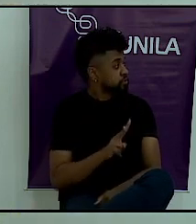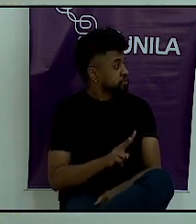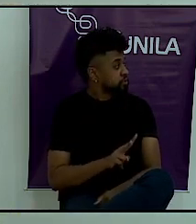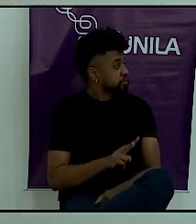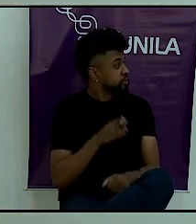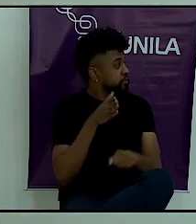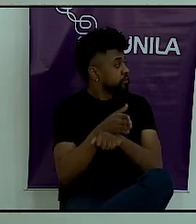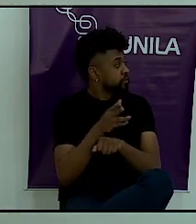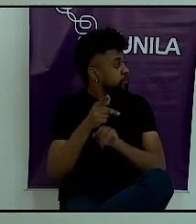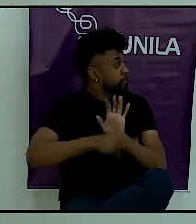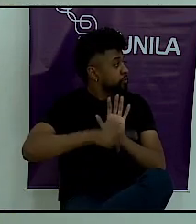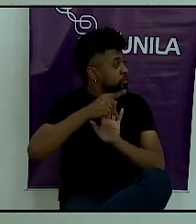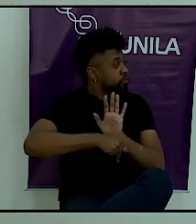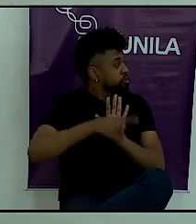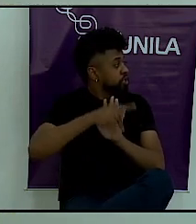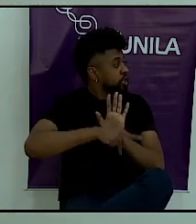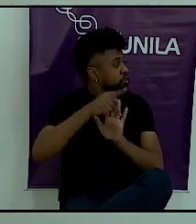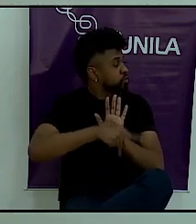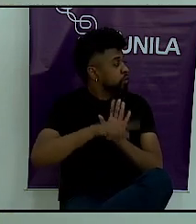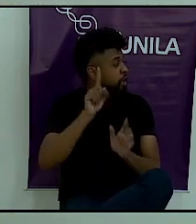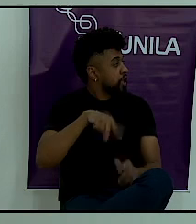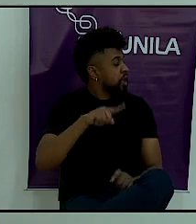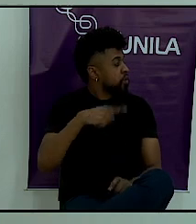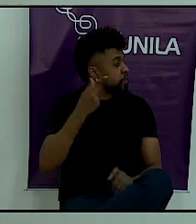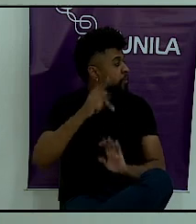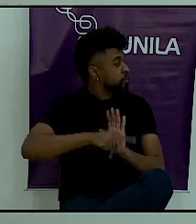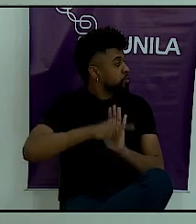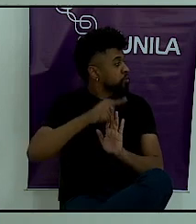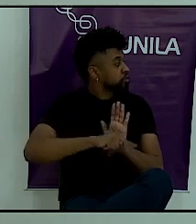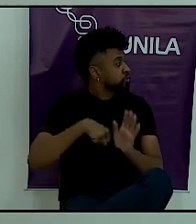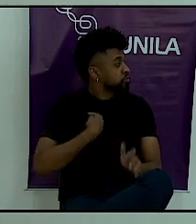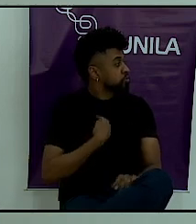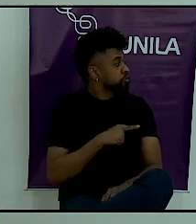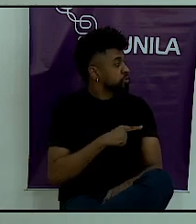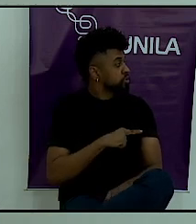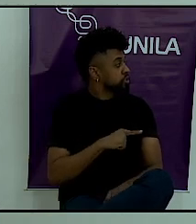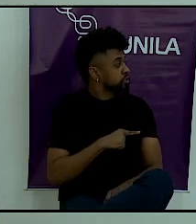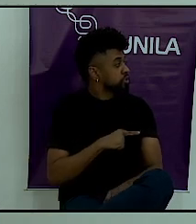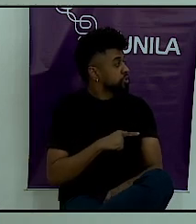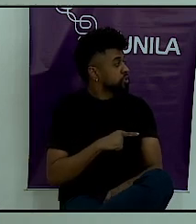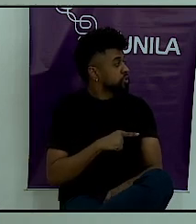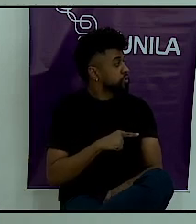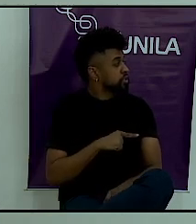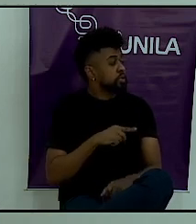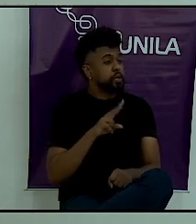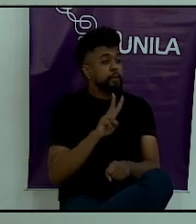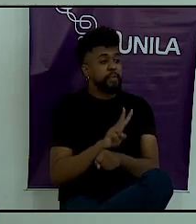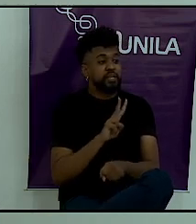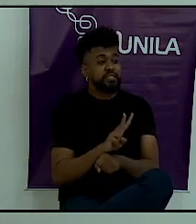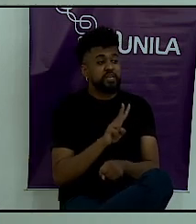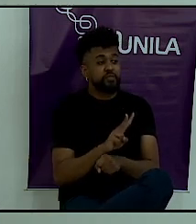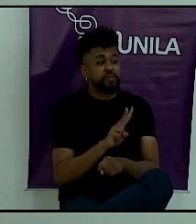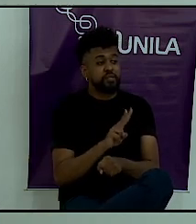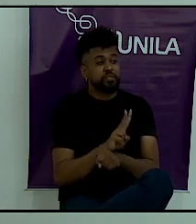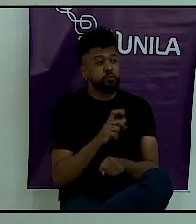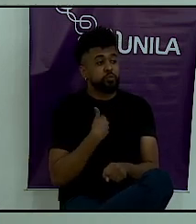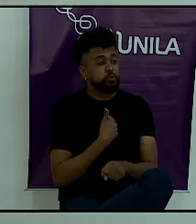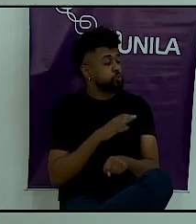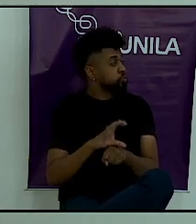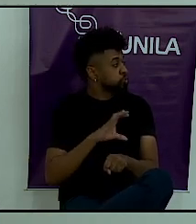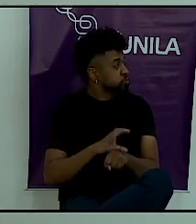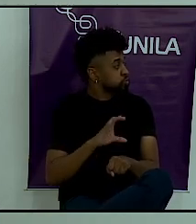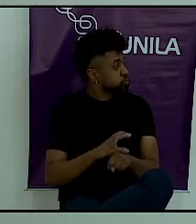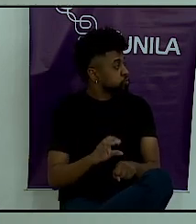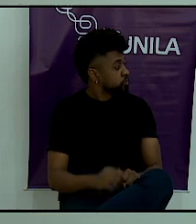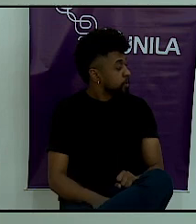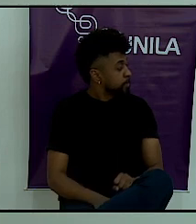faz parte do projeto da UPlay, que é um projeto que a gente tem, né, vinculado de preservação do nosso curso, vinculado ao